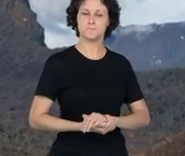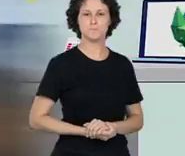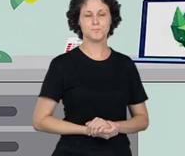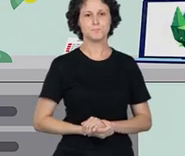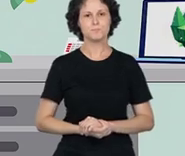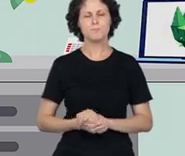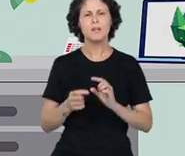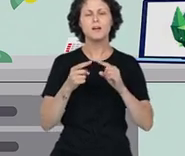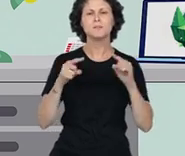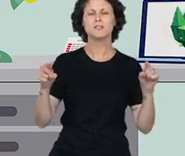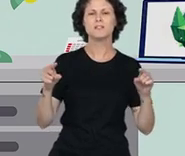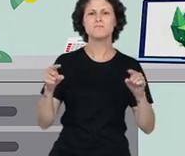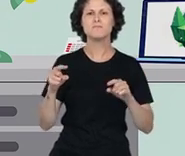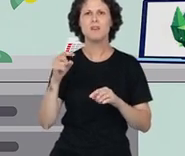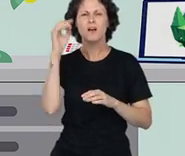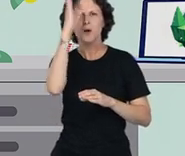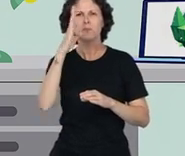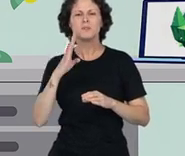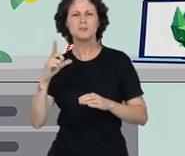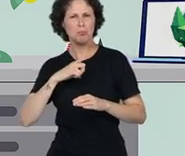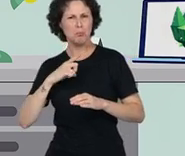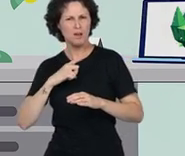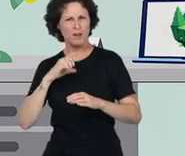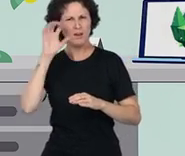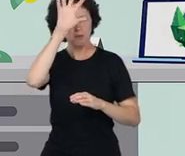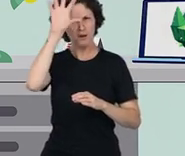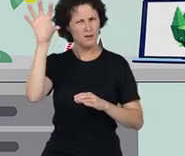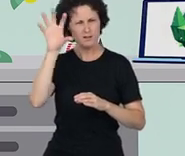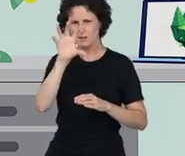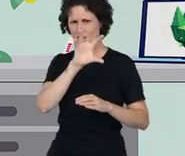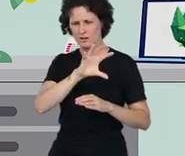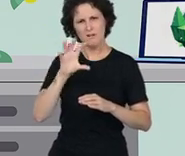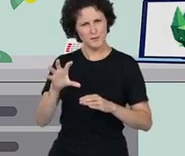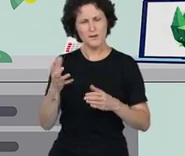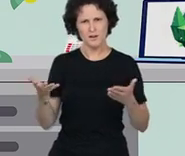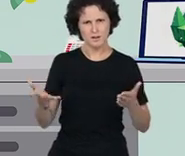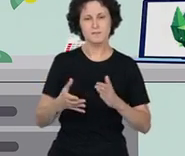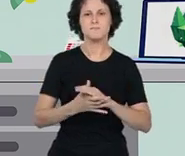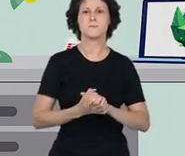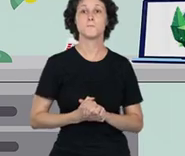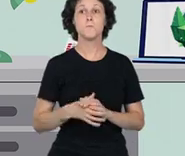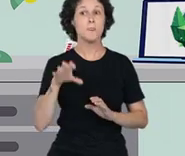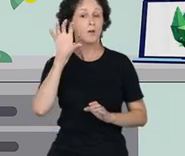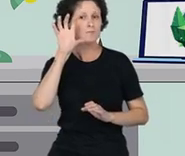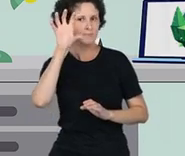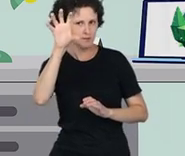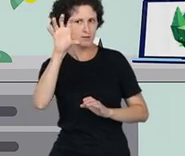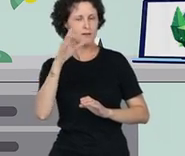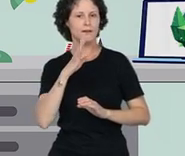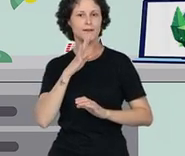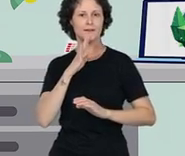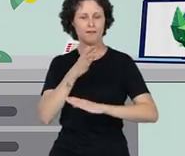quilômetros! Mas existem outras montanhas desse tipo no nosso país. Bom, Agora vamos descer um pouquinho na altitude